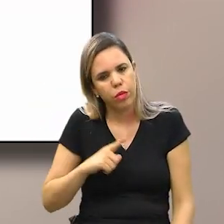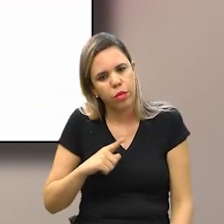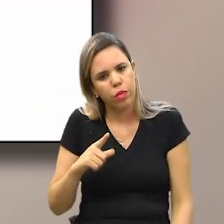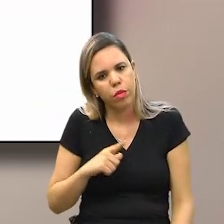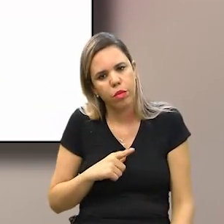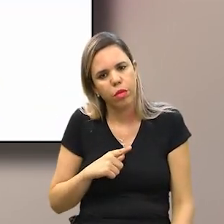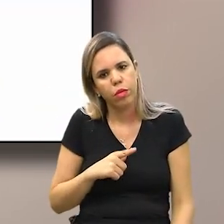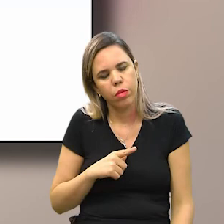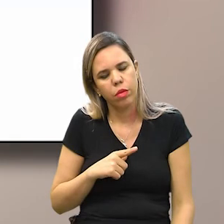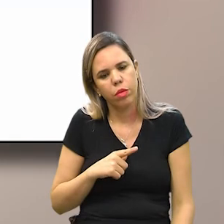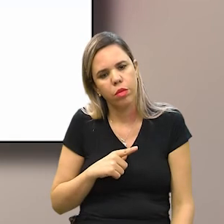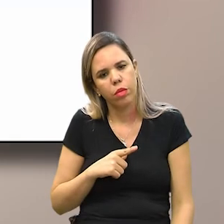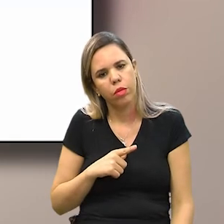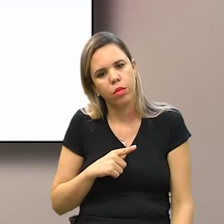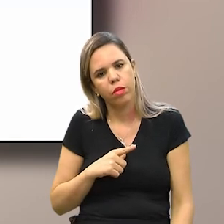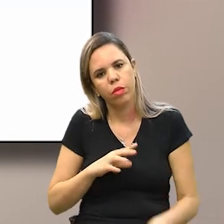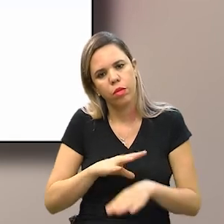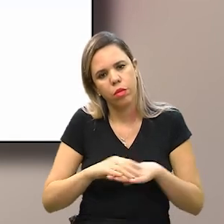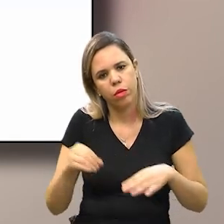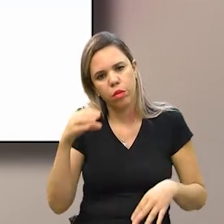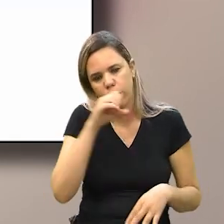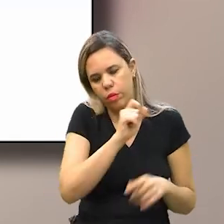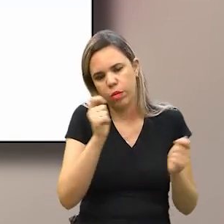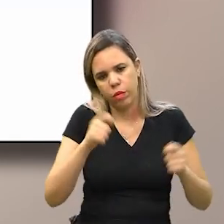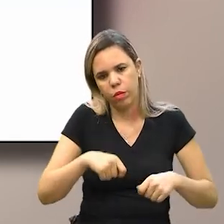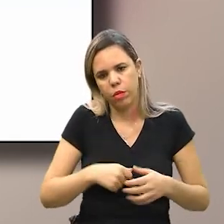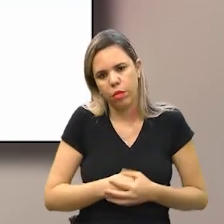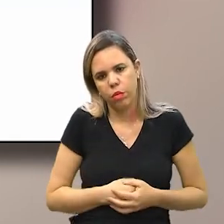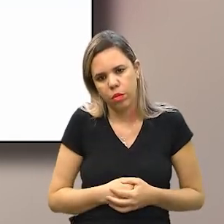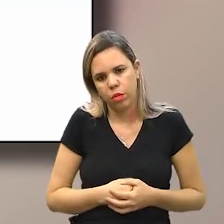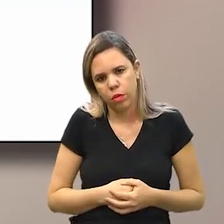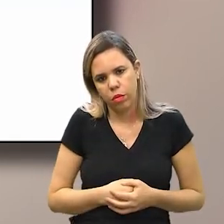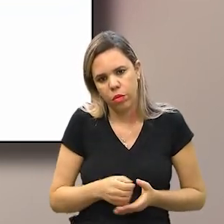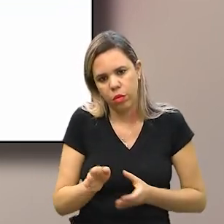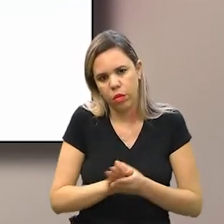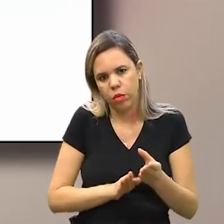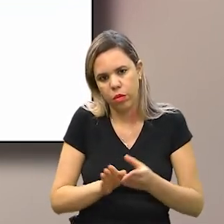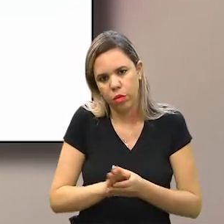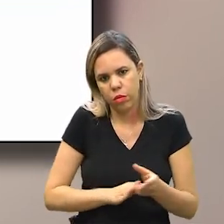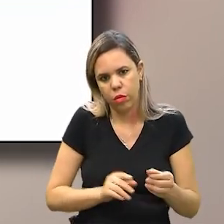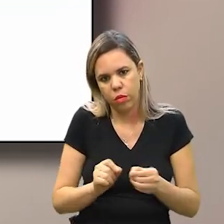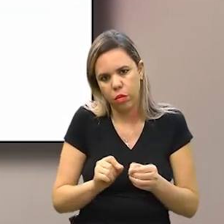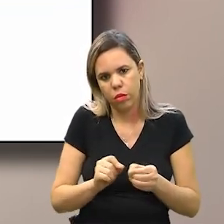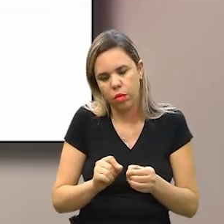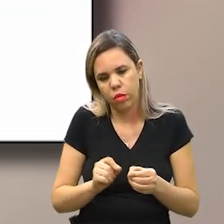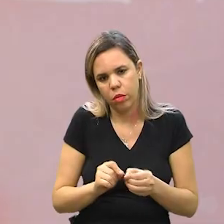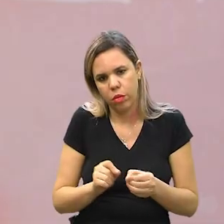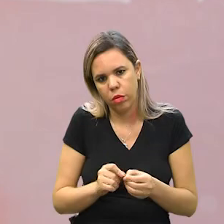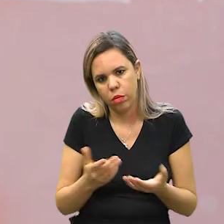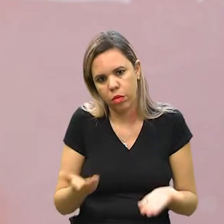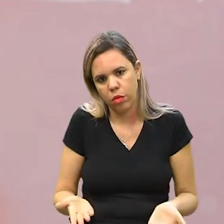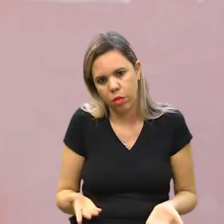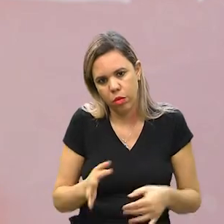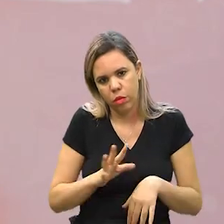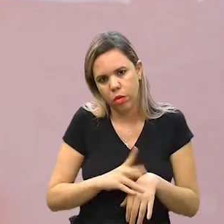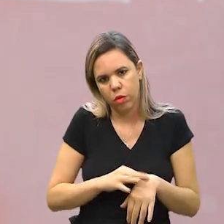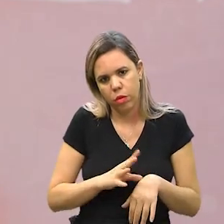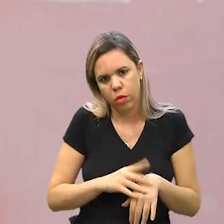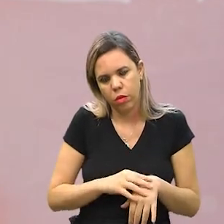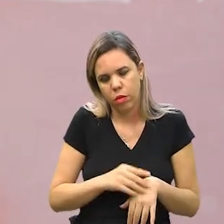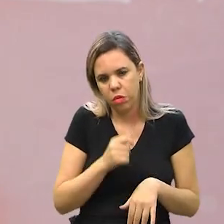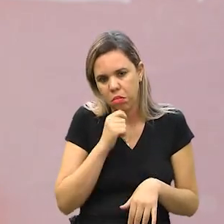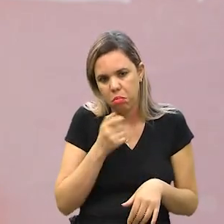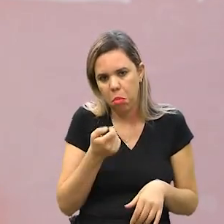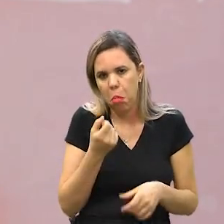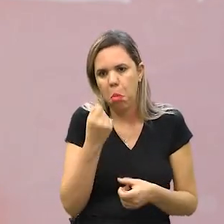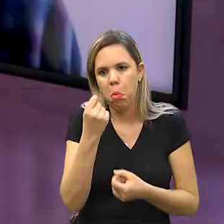pessoa tenha que isso cicatrize mais rapidamente. Essa é a orientação que a gente faz. Doutor, essa é uma doença